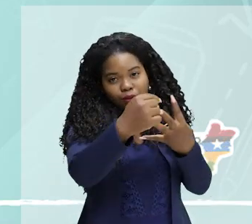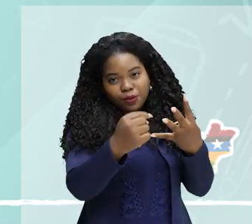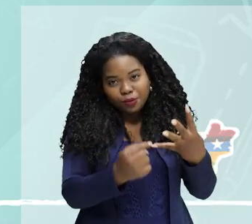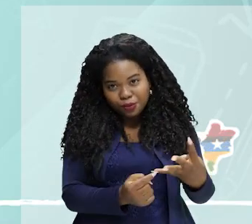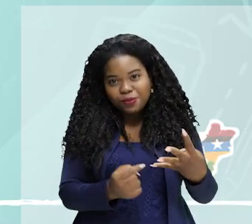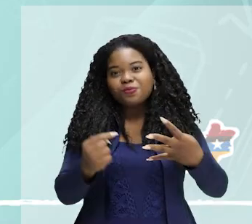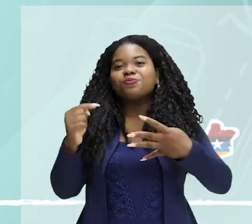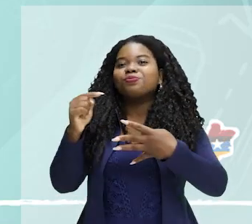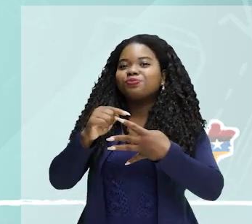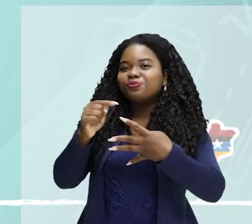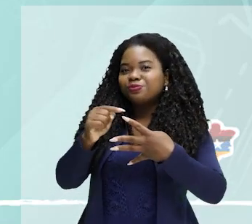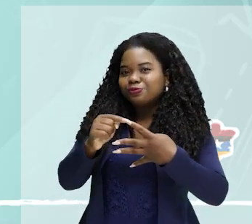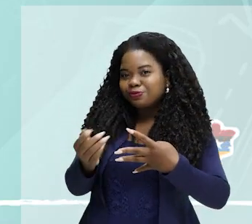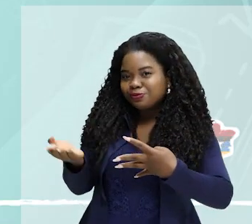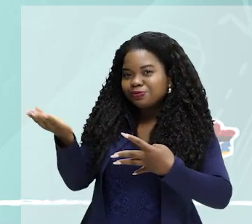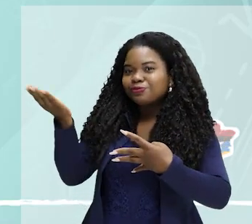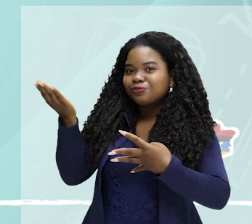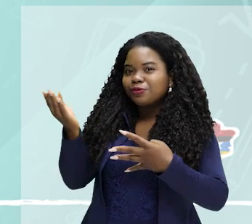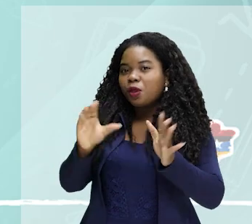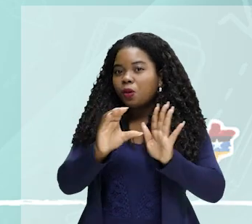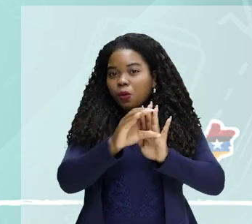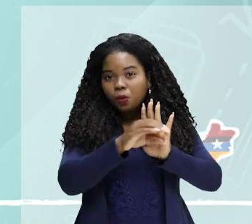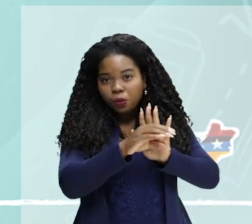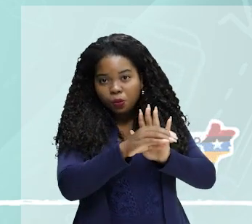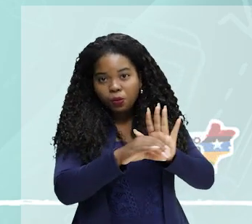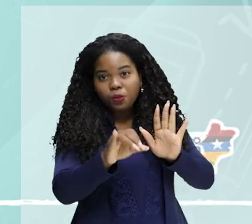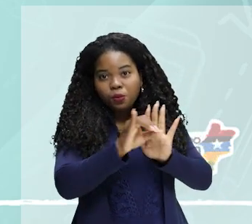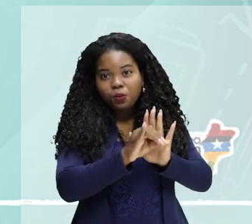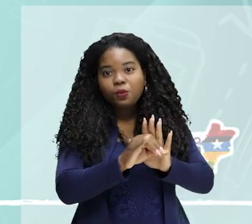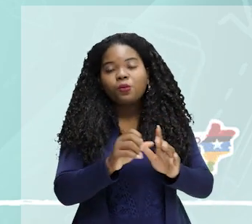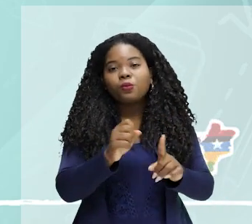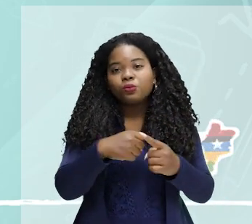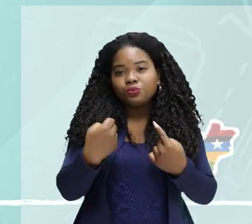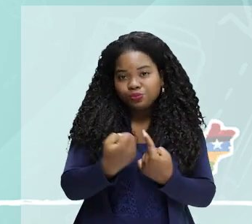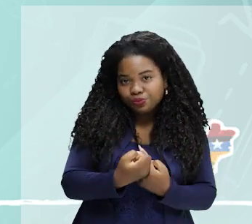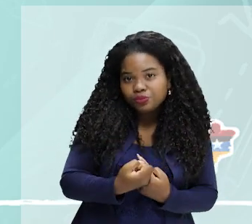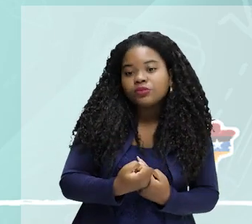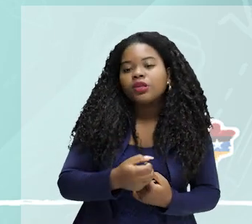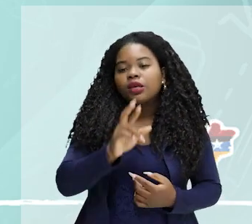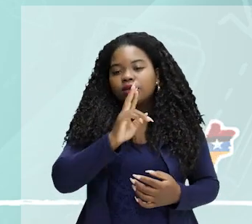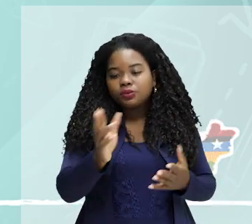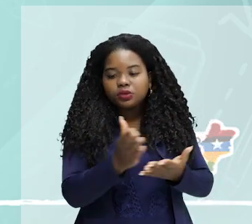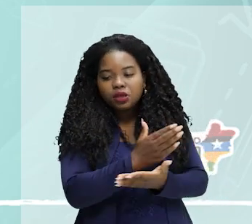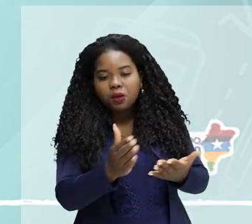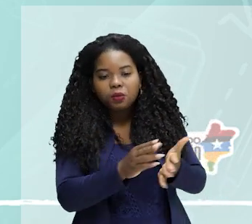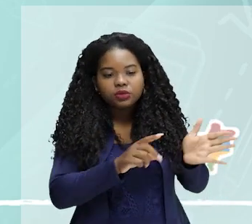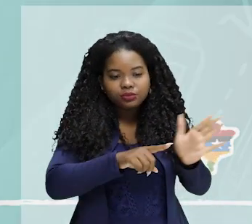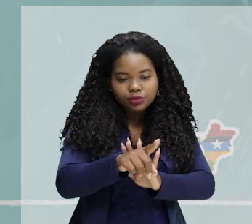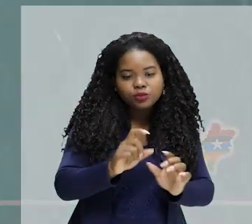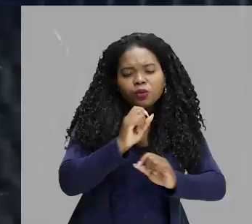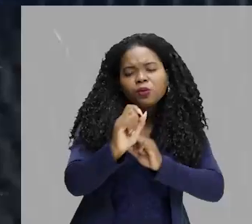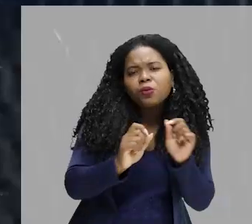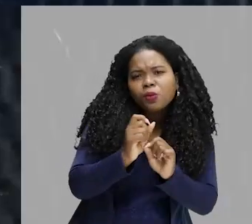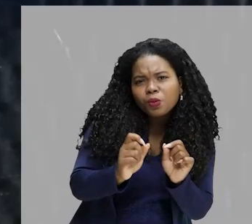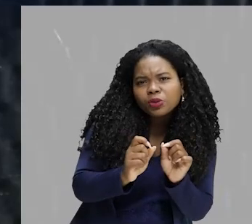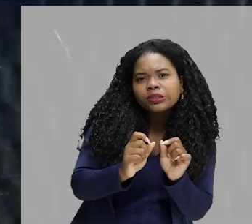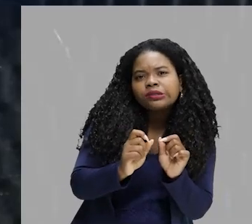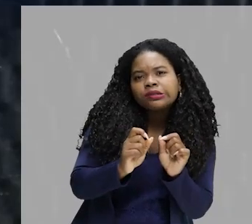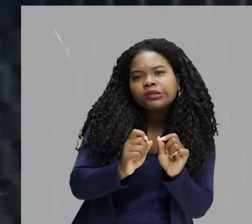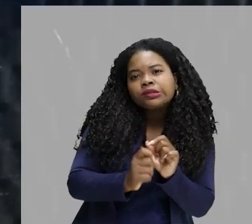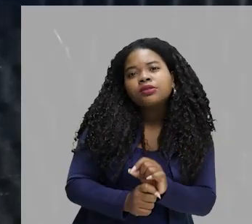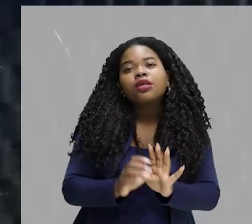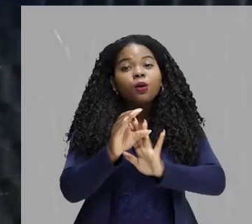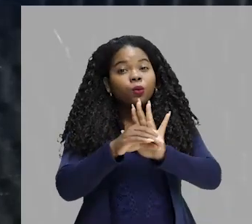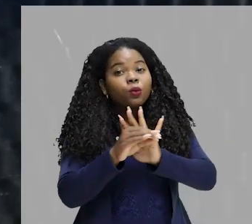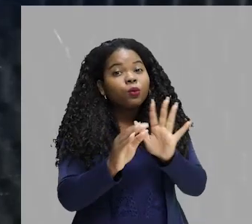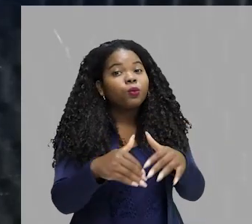tópicos. A gente vai tratar sobre o conceito de identidade social, vamos tentar responder esta pergunta, o que é